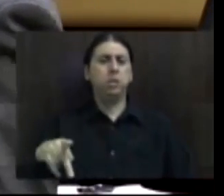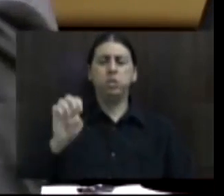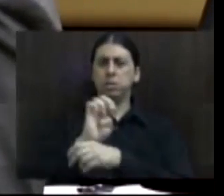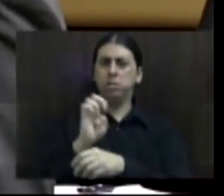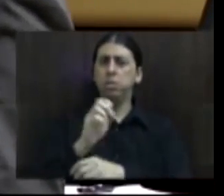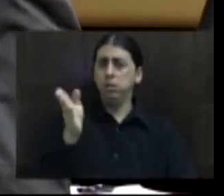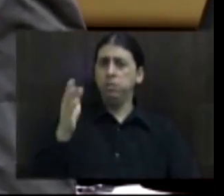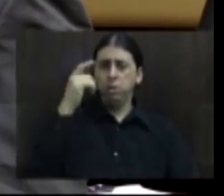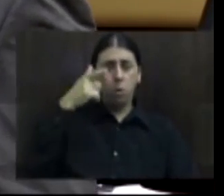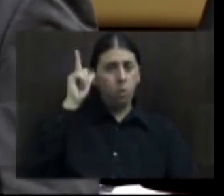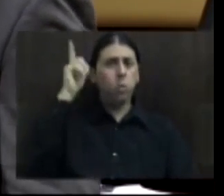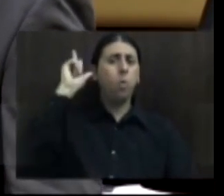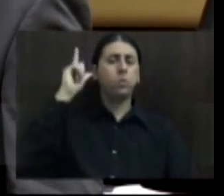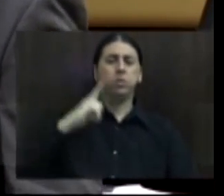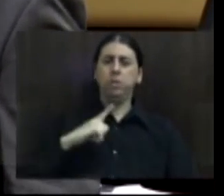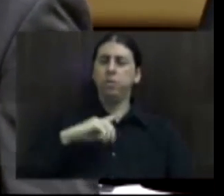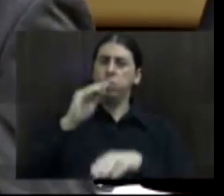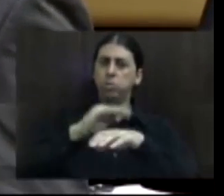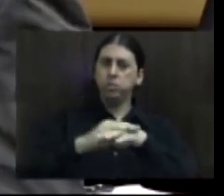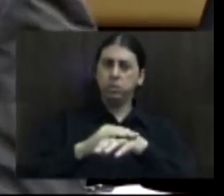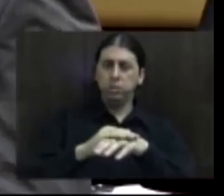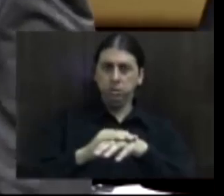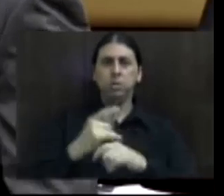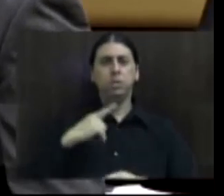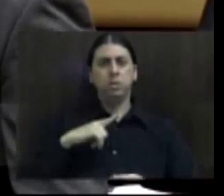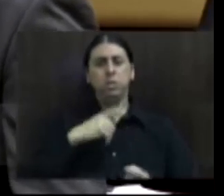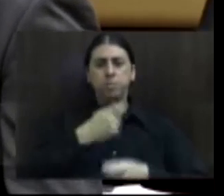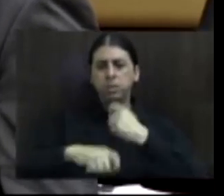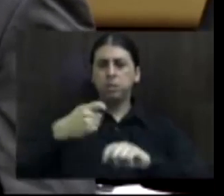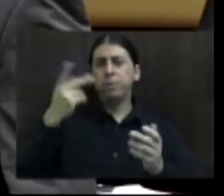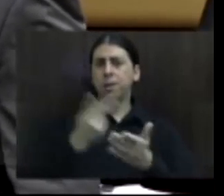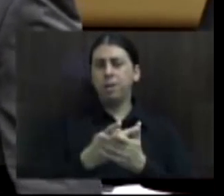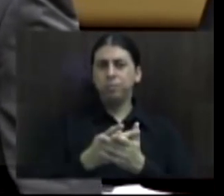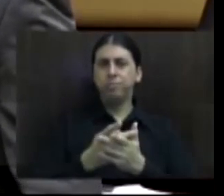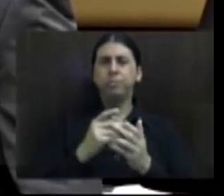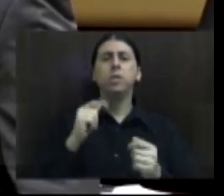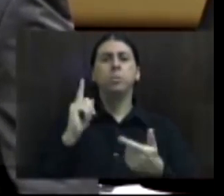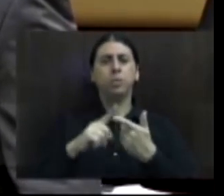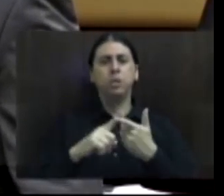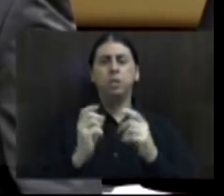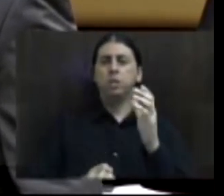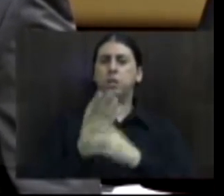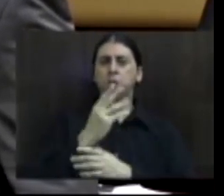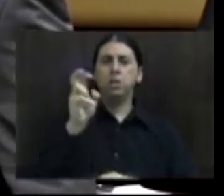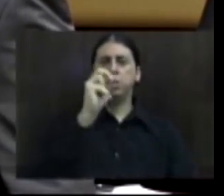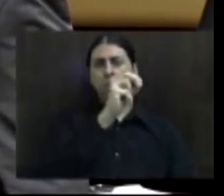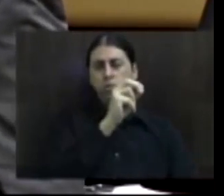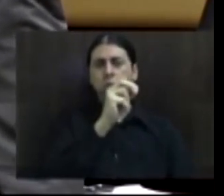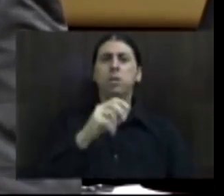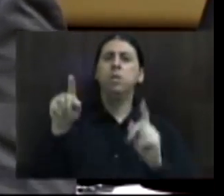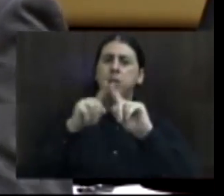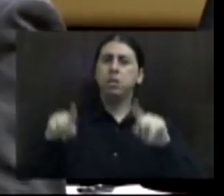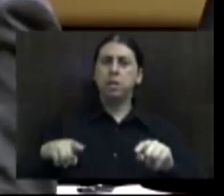condenado ont ontem por improbidade administrativa por ele criou 500 cargos de confiança